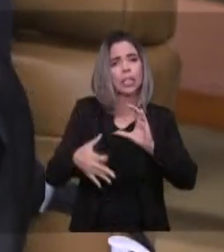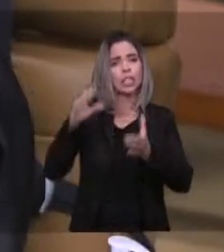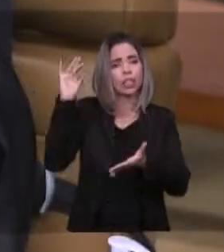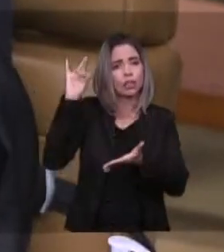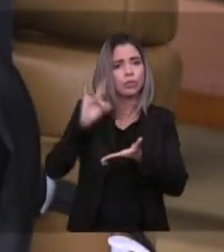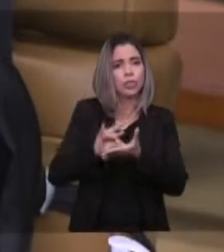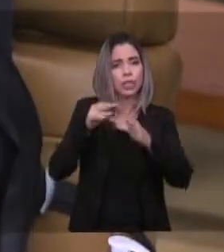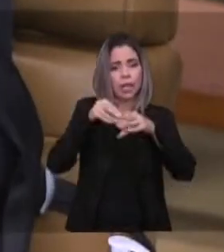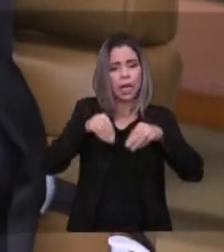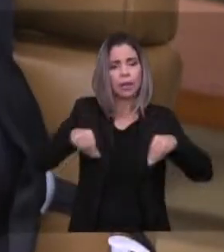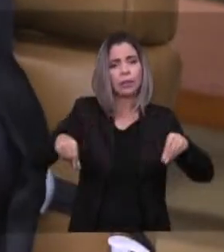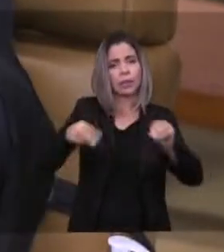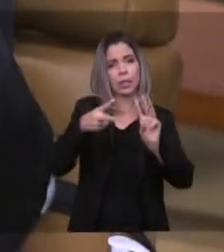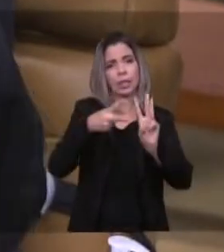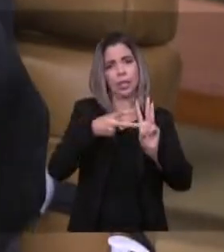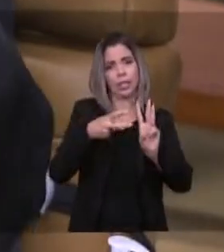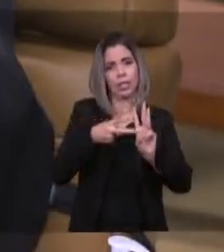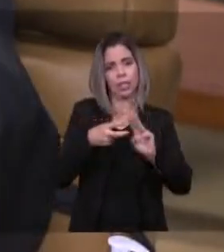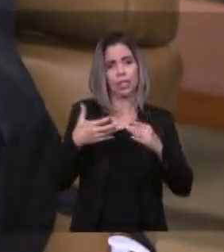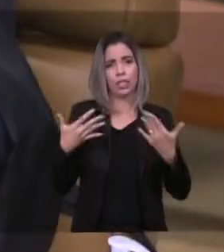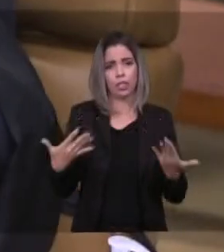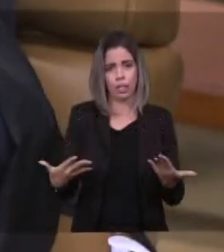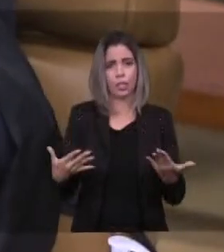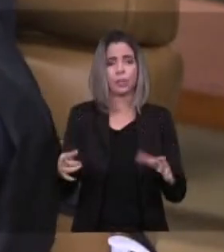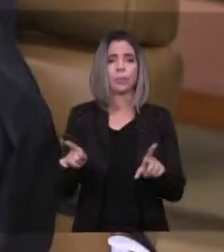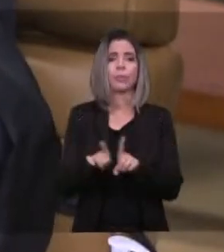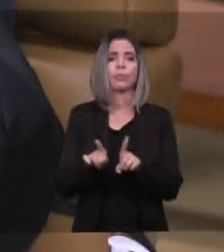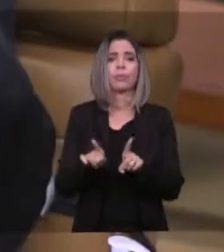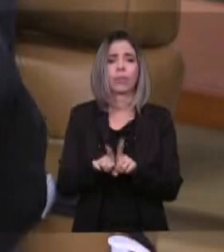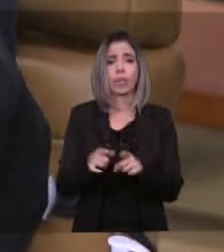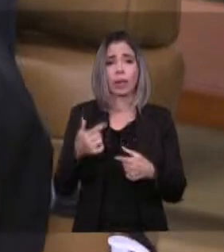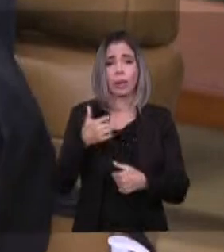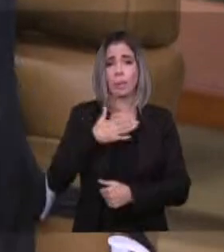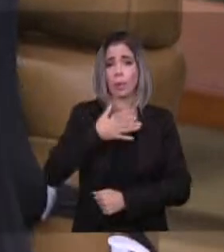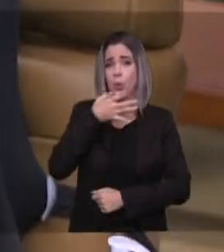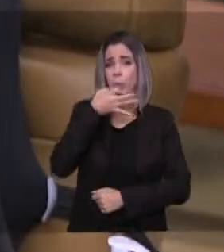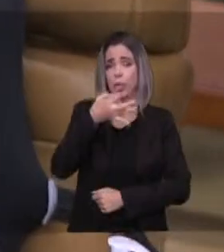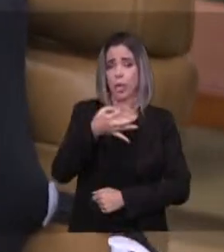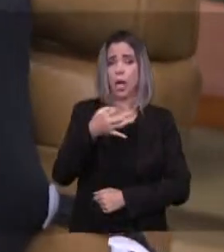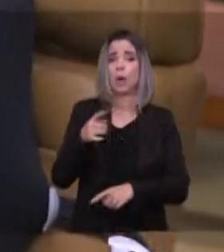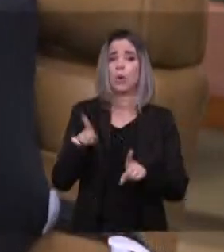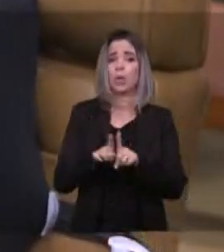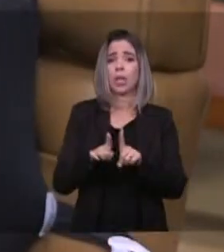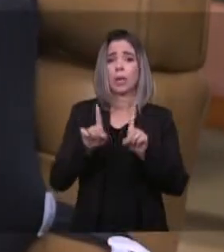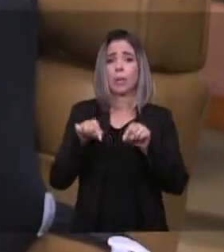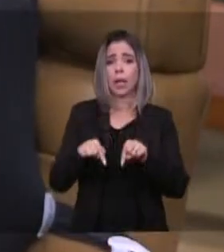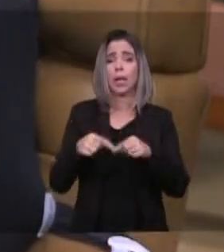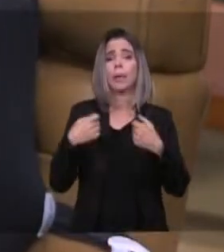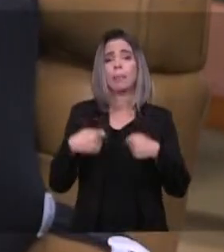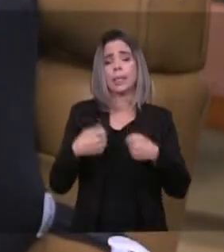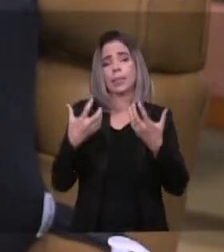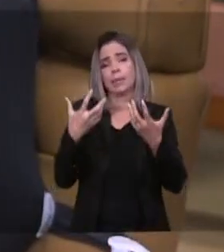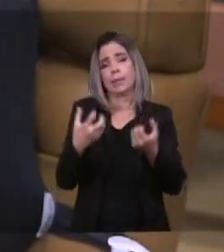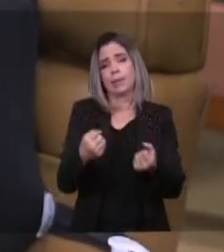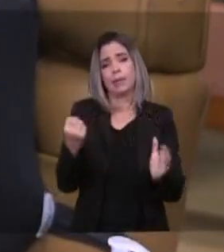do 231, e, por conseguinte, sob a minha ótica, com o reconhecimento do marco